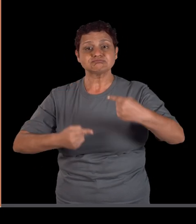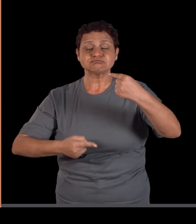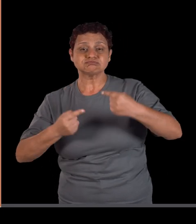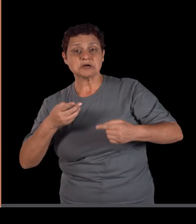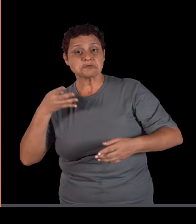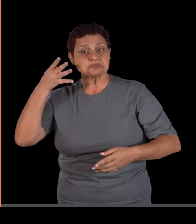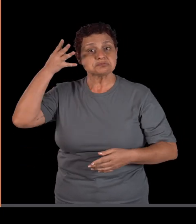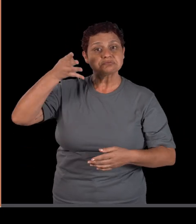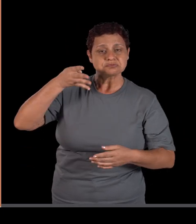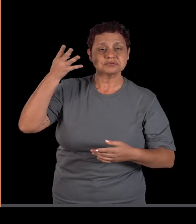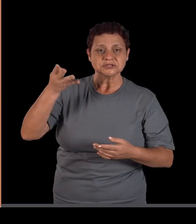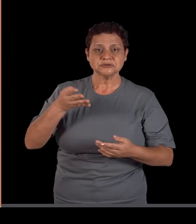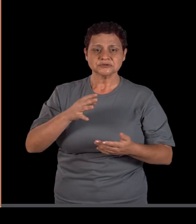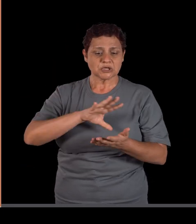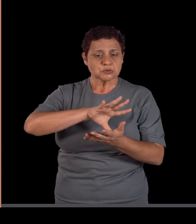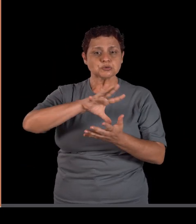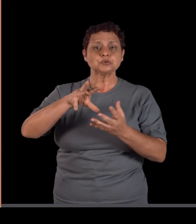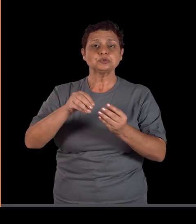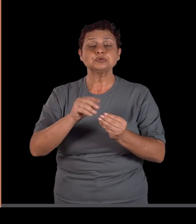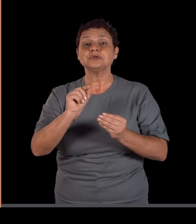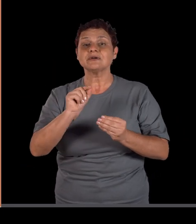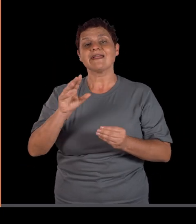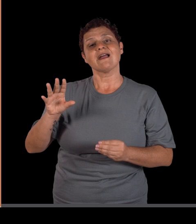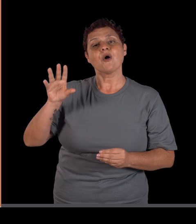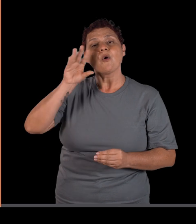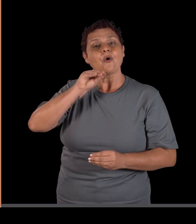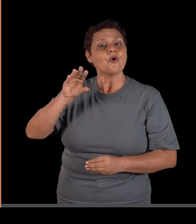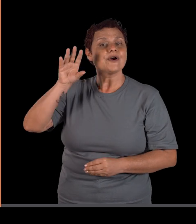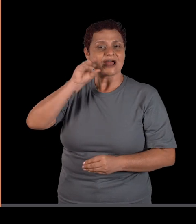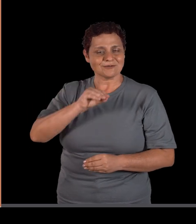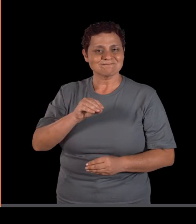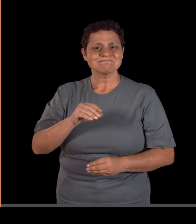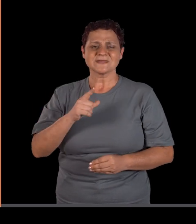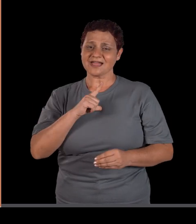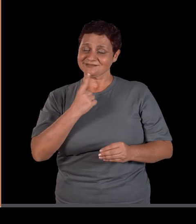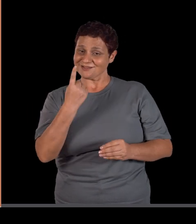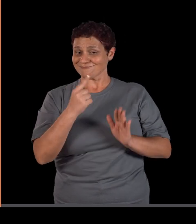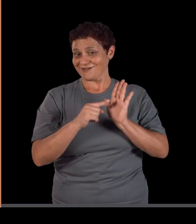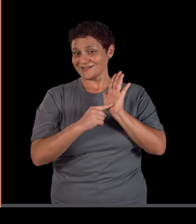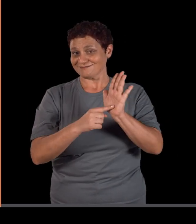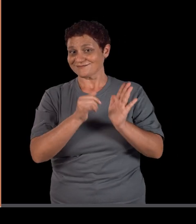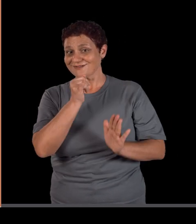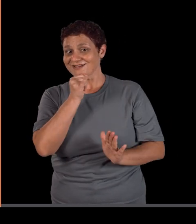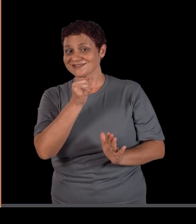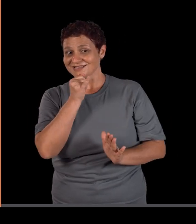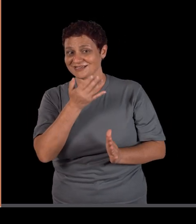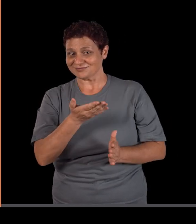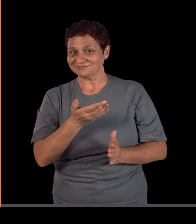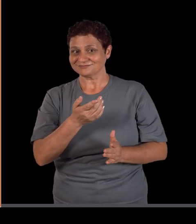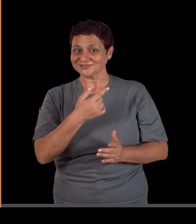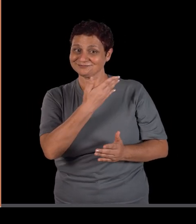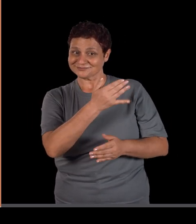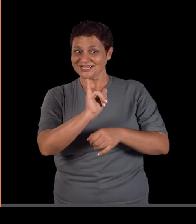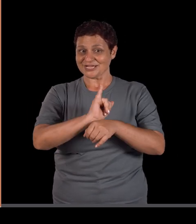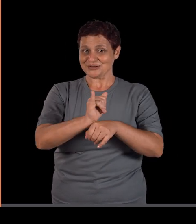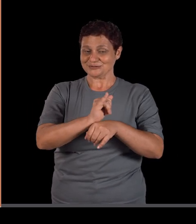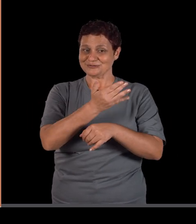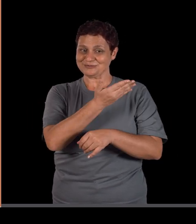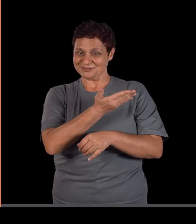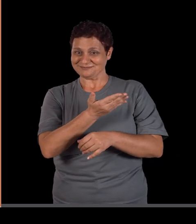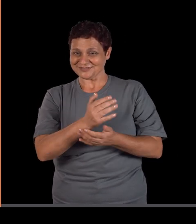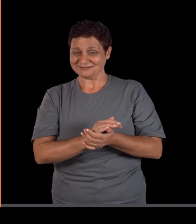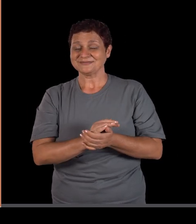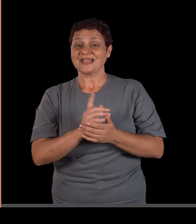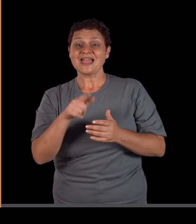um discurso, todos eles são gêneros orais. Aí eu trouxe um exemplo de um canal do YouTube,